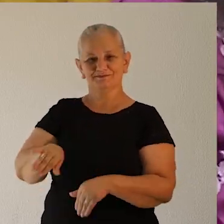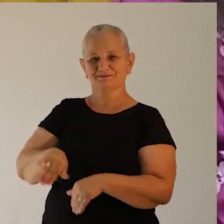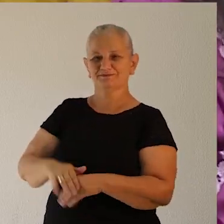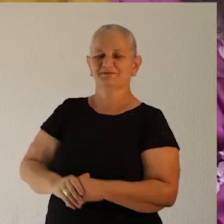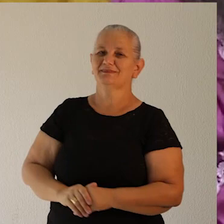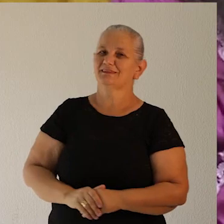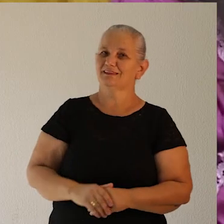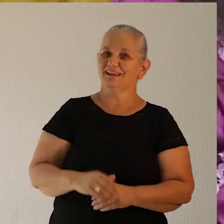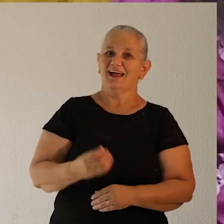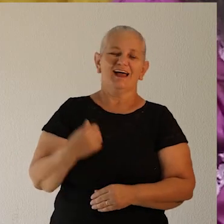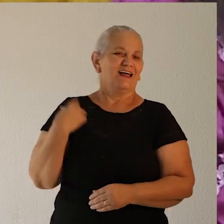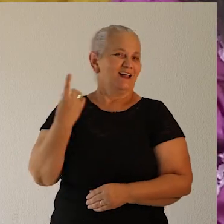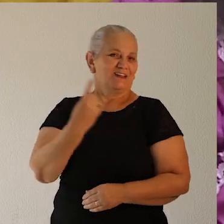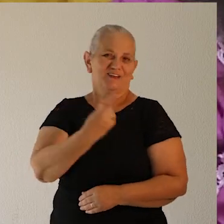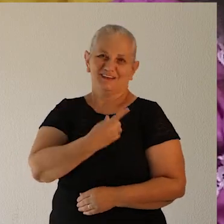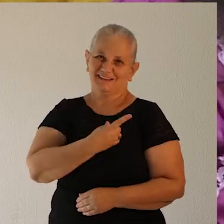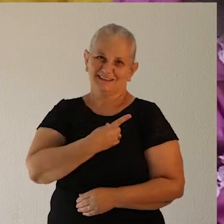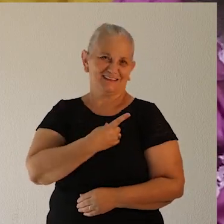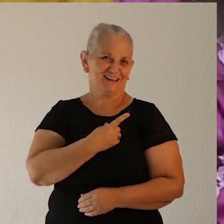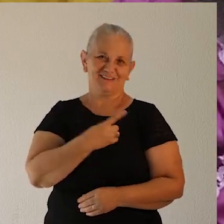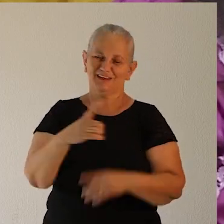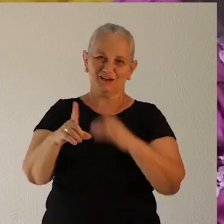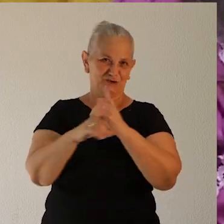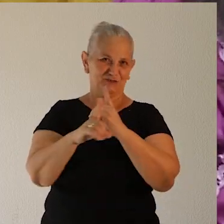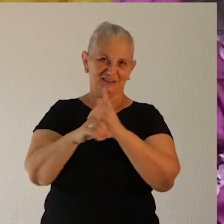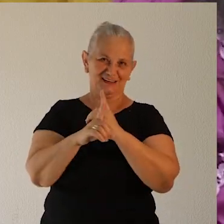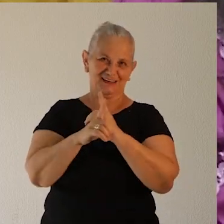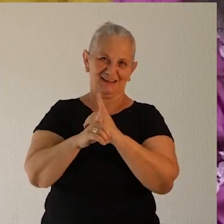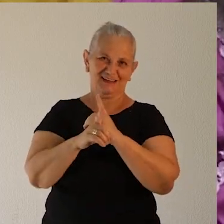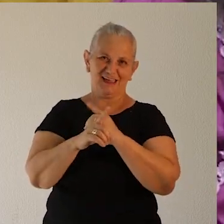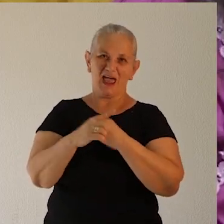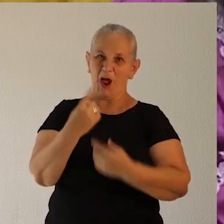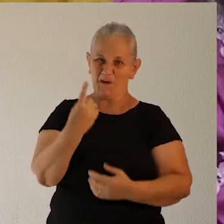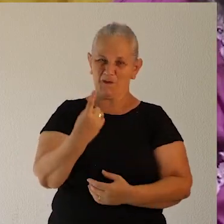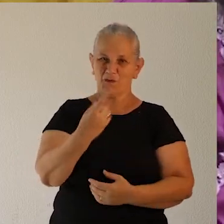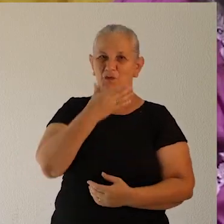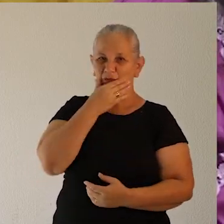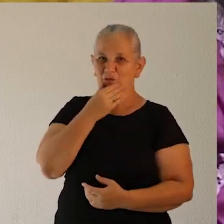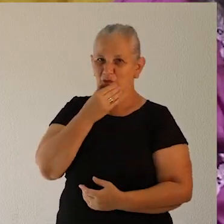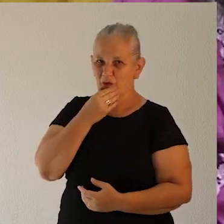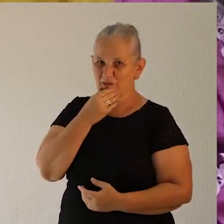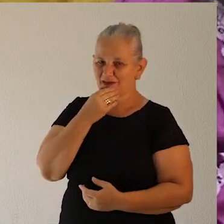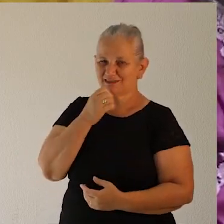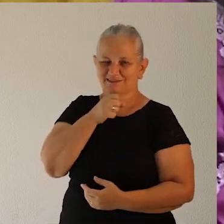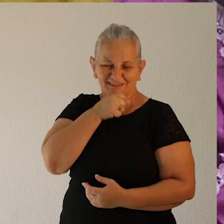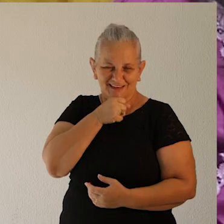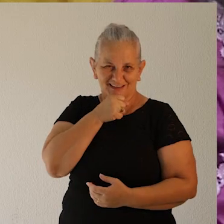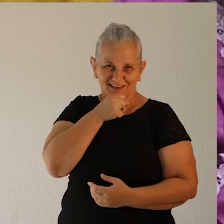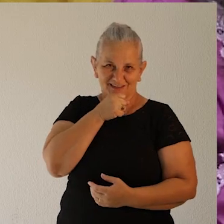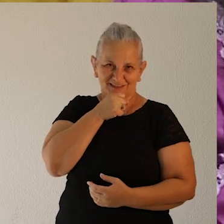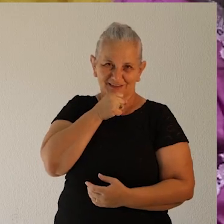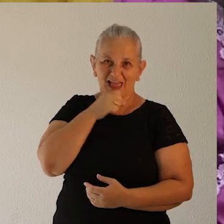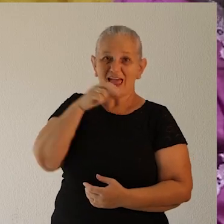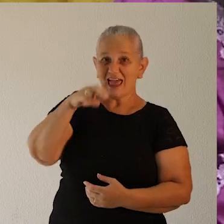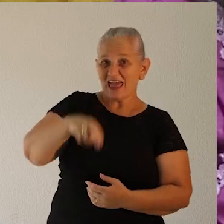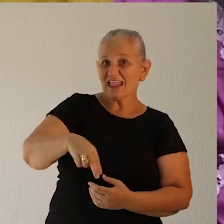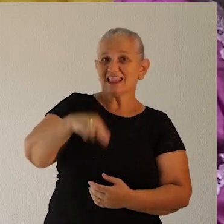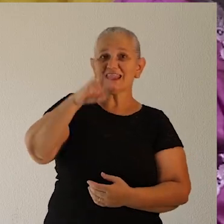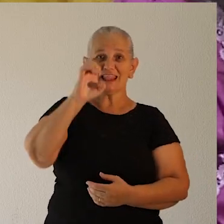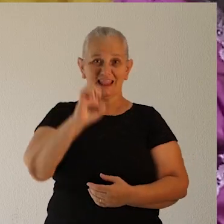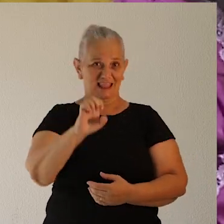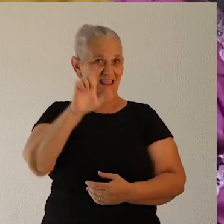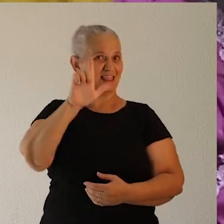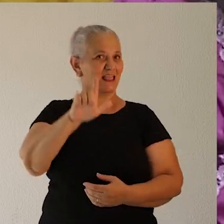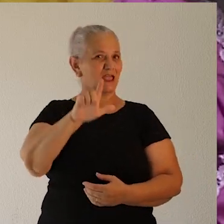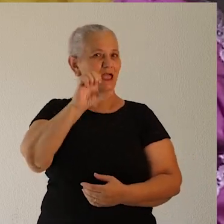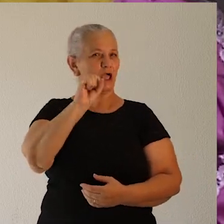Nossa, essa daqui, gente. Era um senhorzinho também, que chamava senhor Ernesto Canivete. Né? Ele ficava